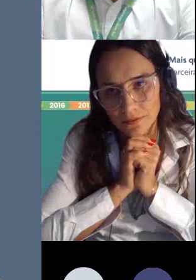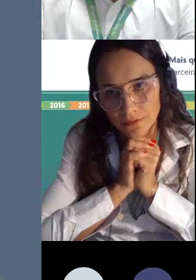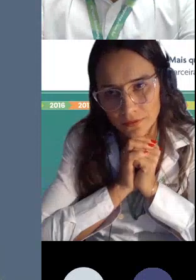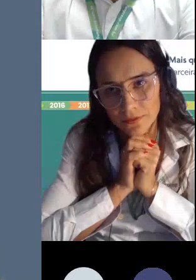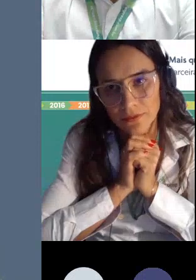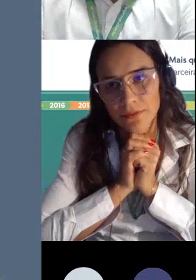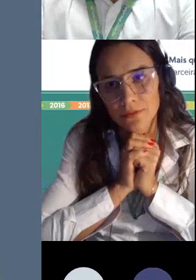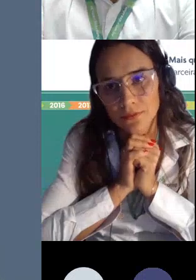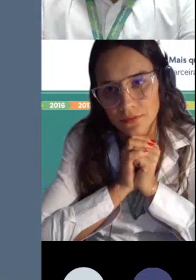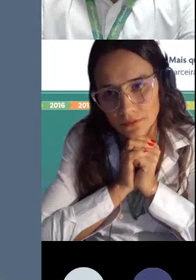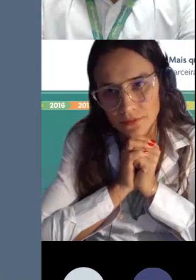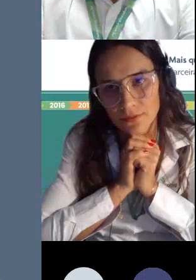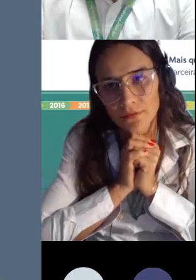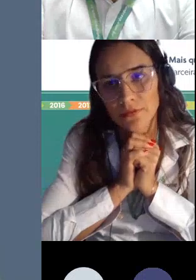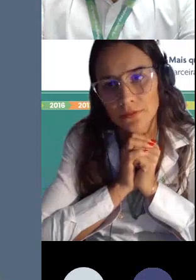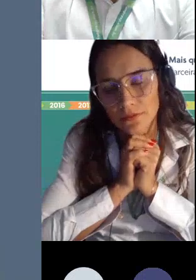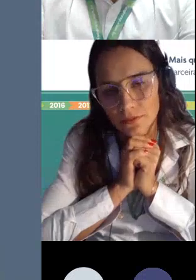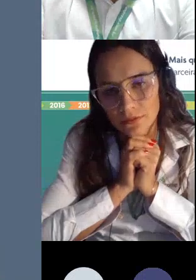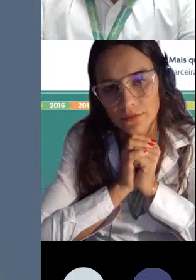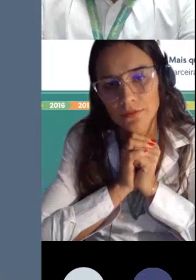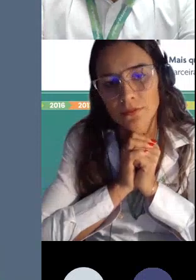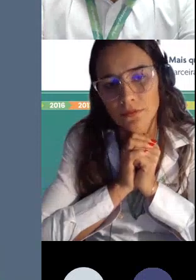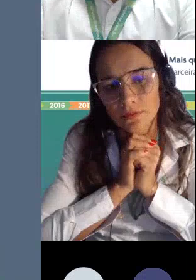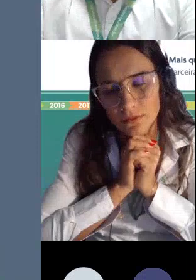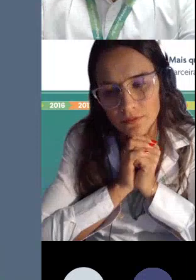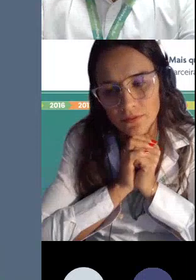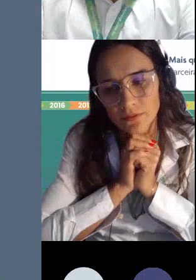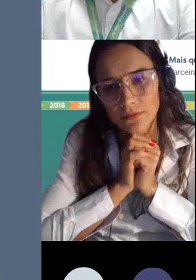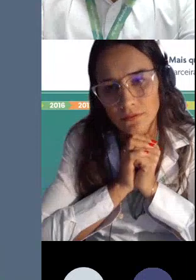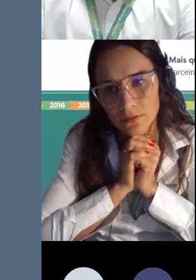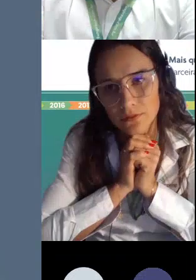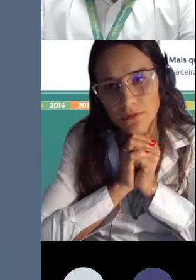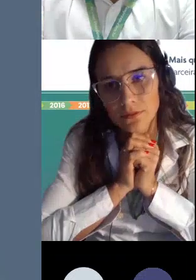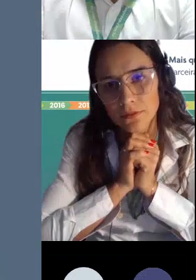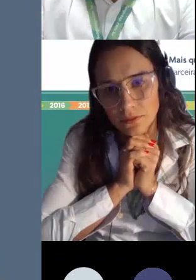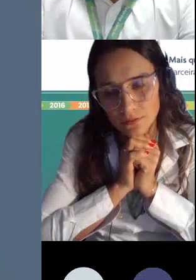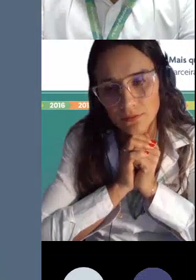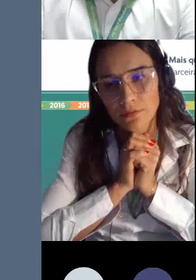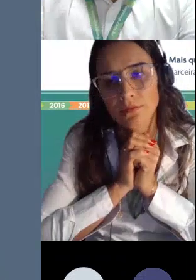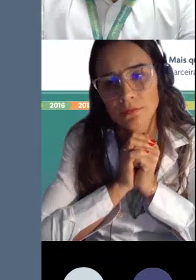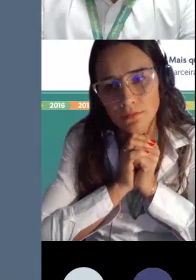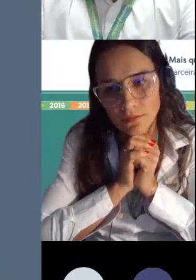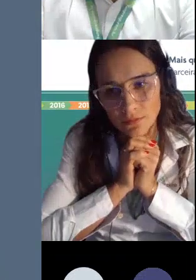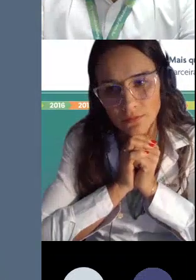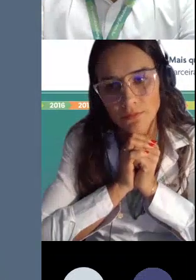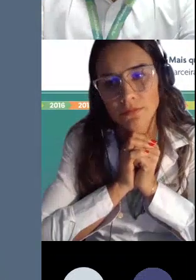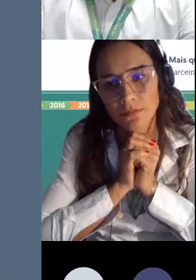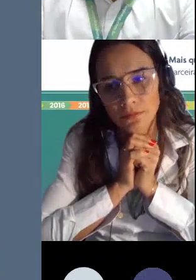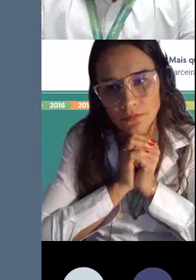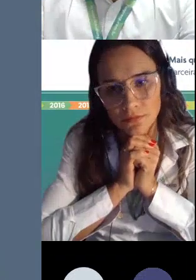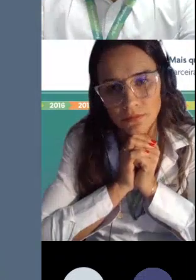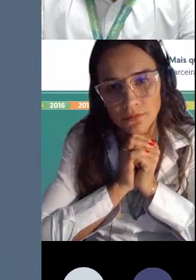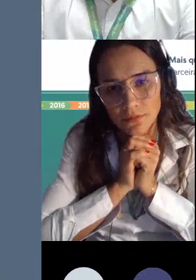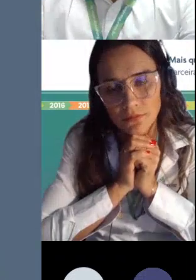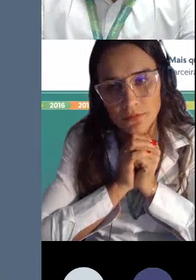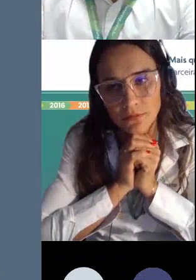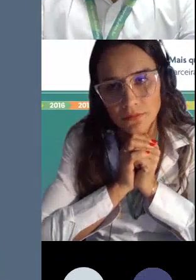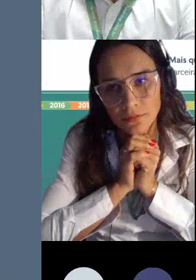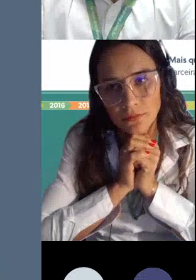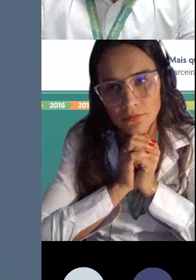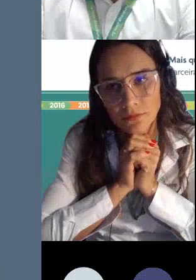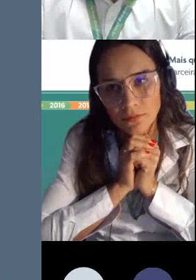da reitoria, em Bagé, na sala da Progep. Então, o Thalisson e a Patrícia estarão lá. E no dia seguinte, quinta-feira,